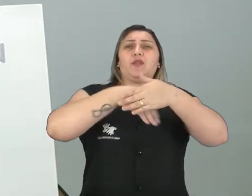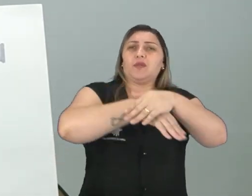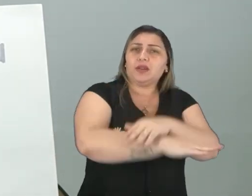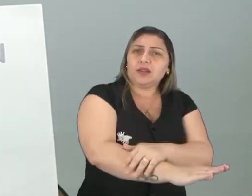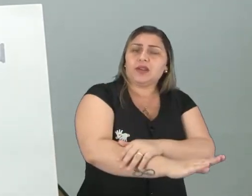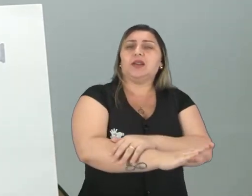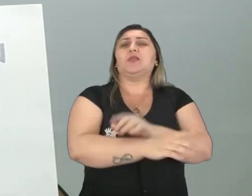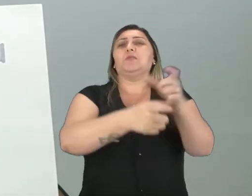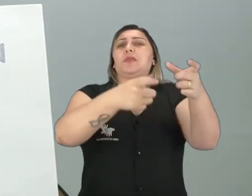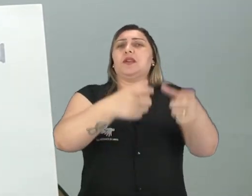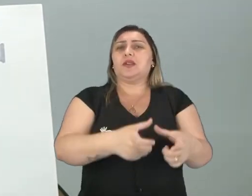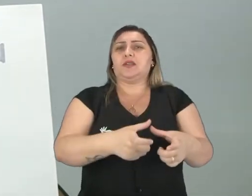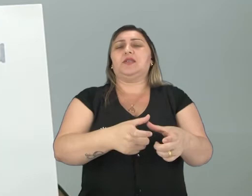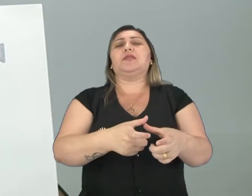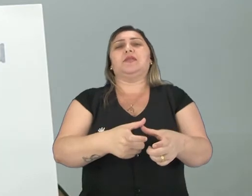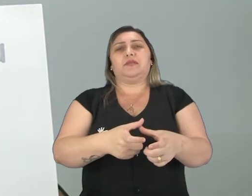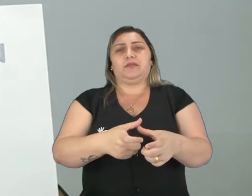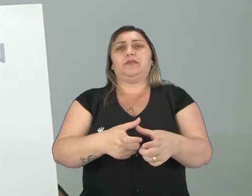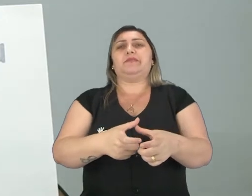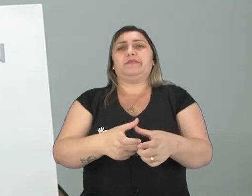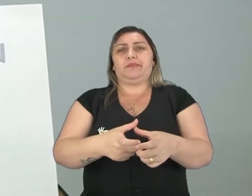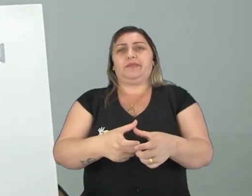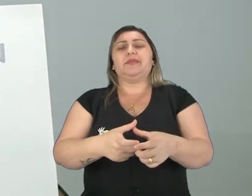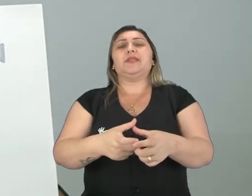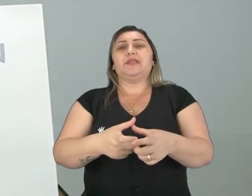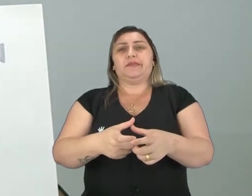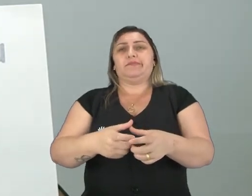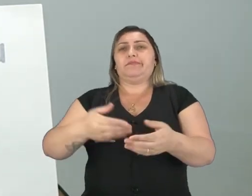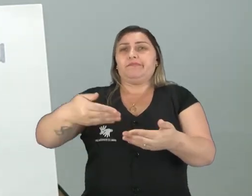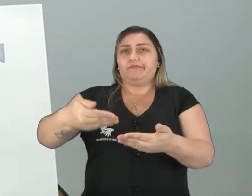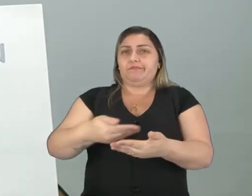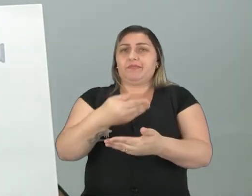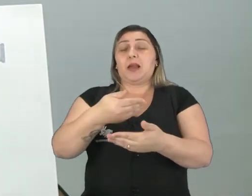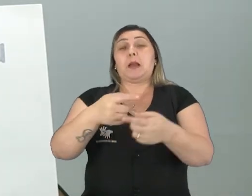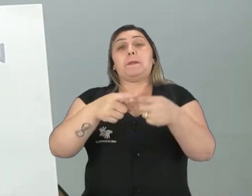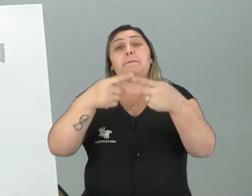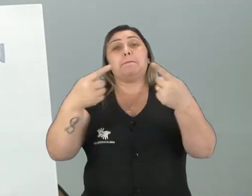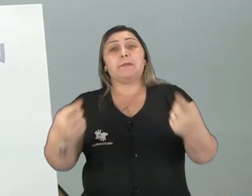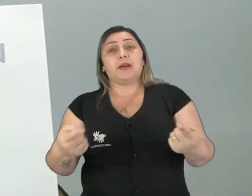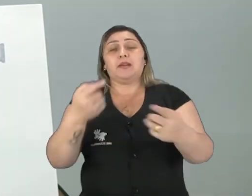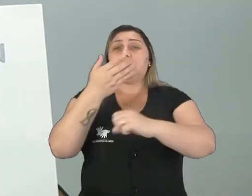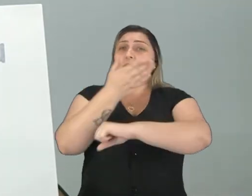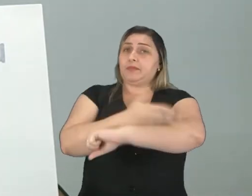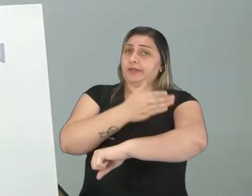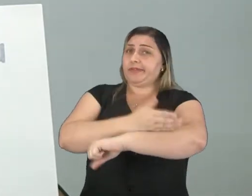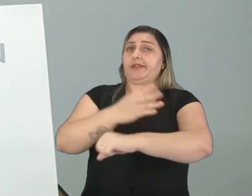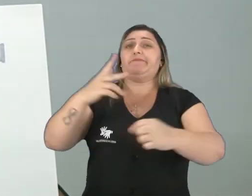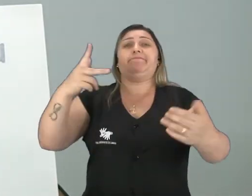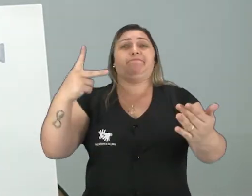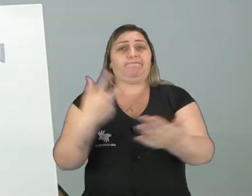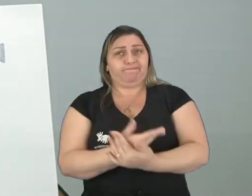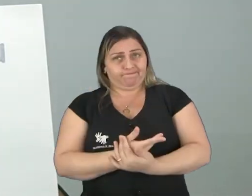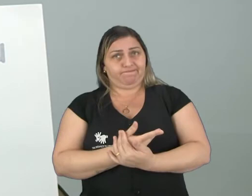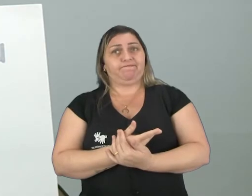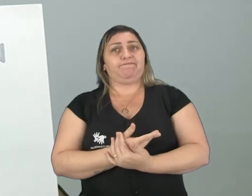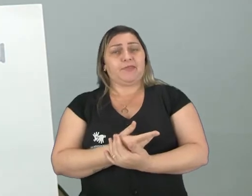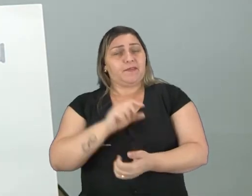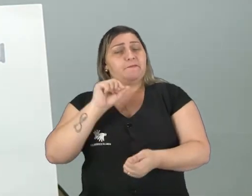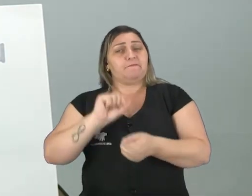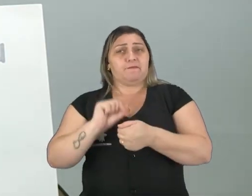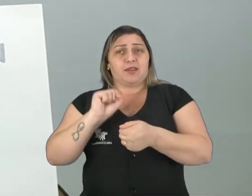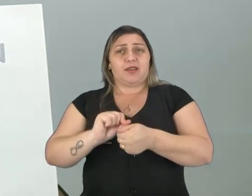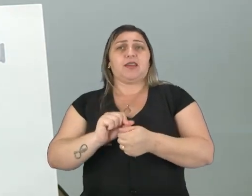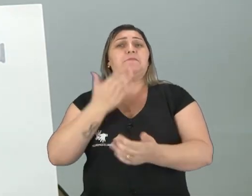guardando o pratinho ali, a louça ali do lado, os talheres, né? Porém, essa prática faz o